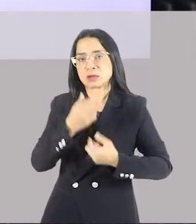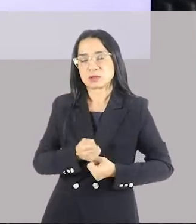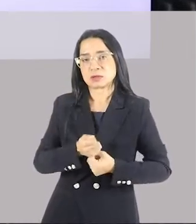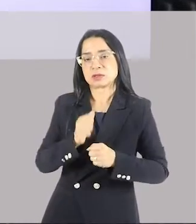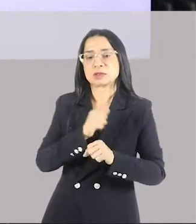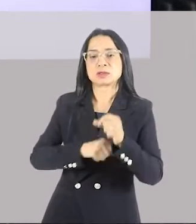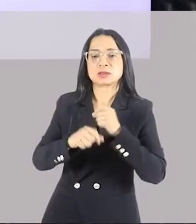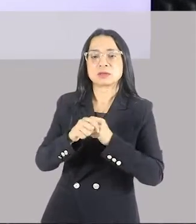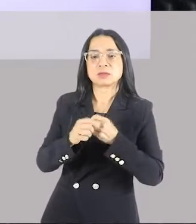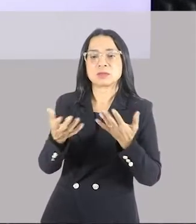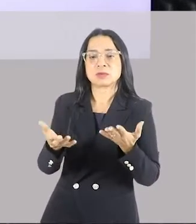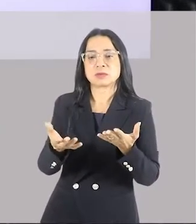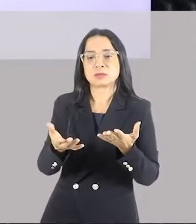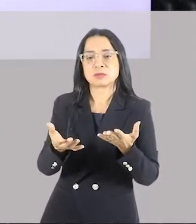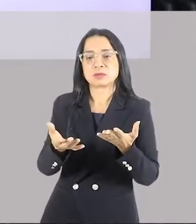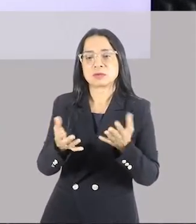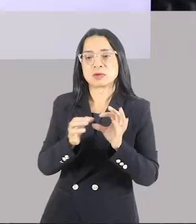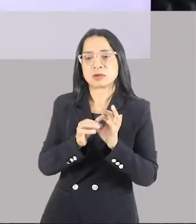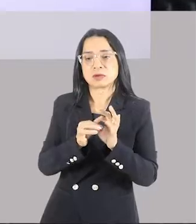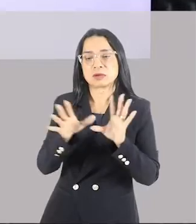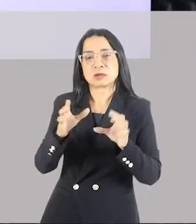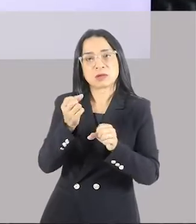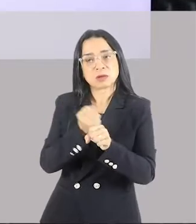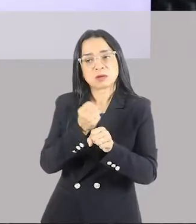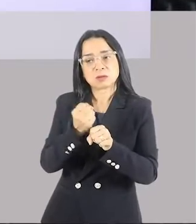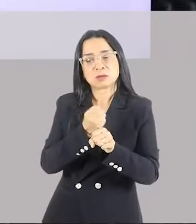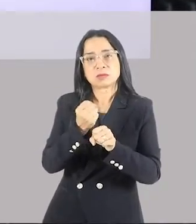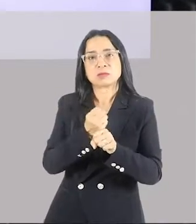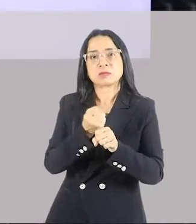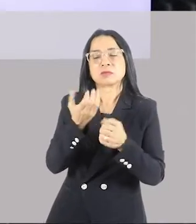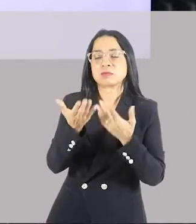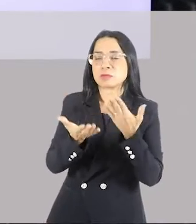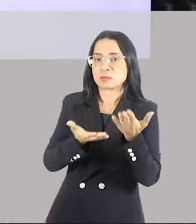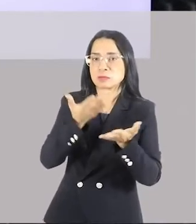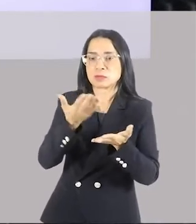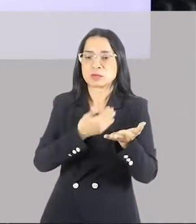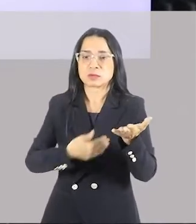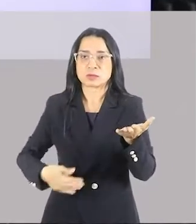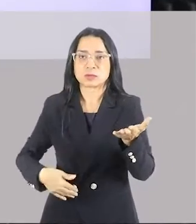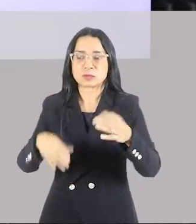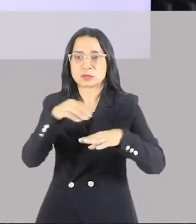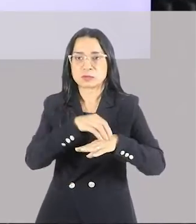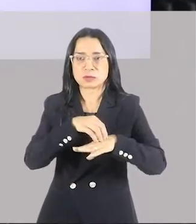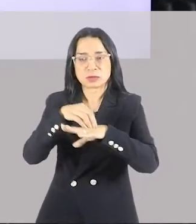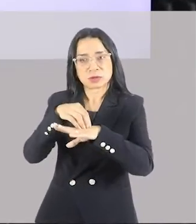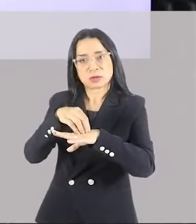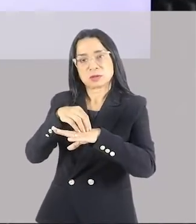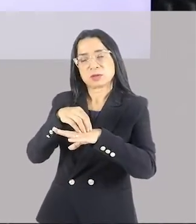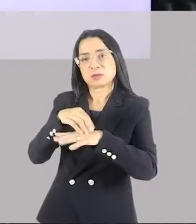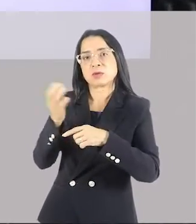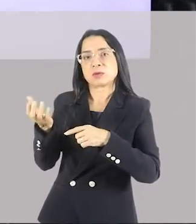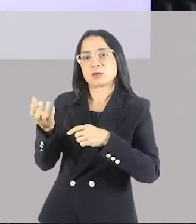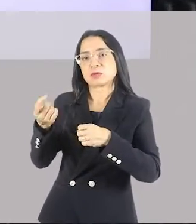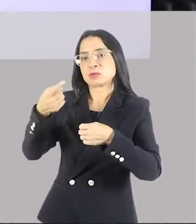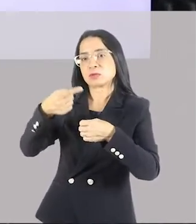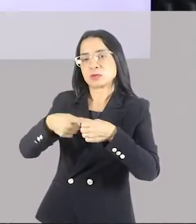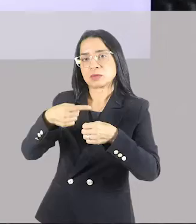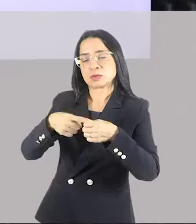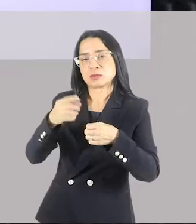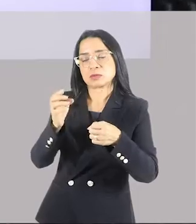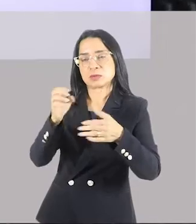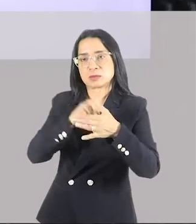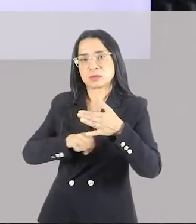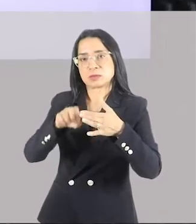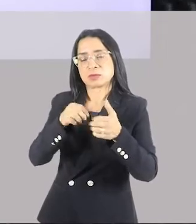concessão na execução do serviço público de transporte público intermunicipal, no caso das empresas de ônibus,